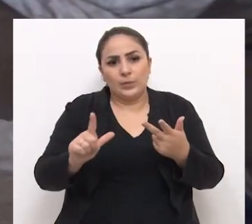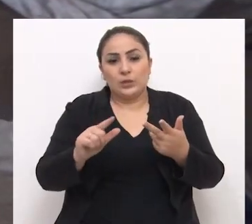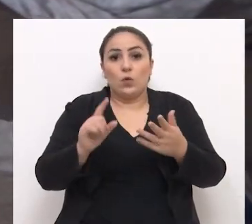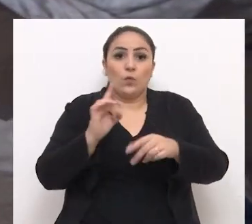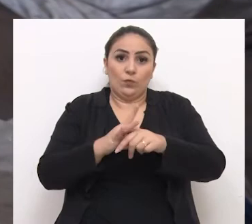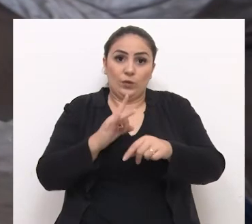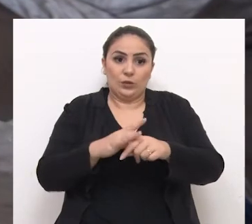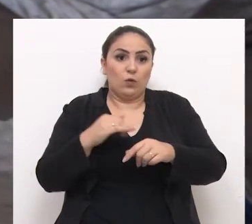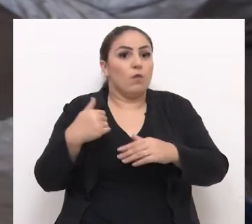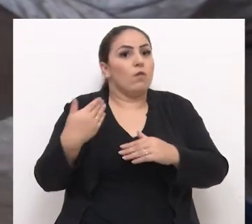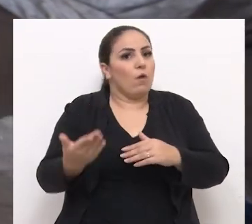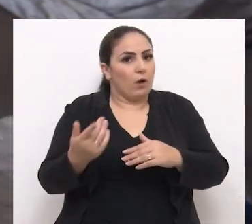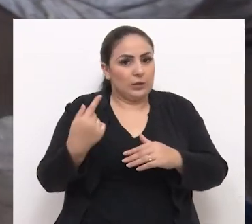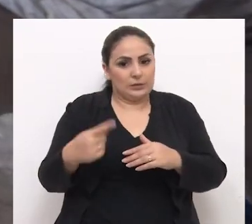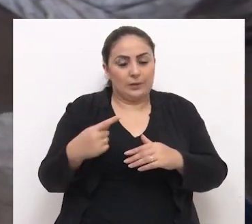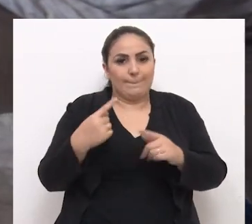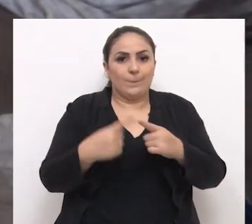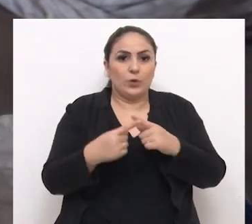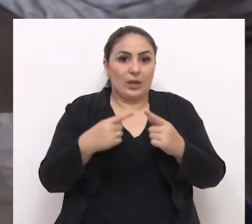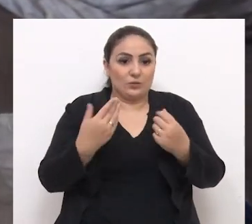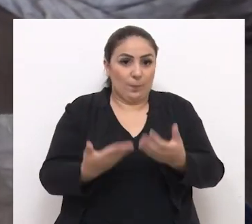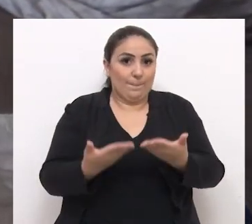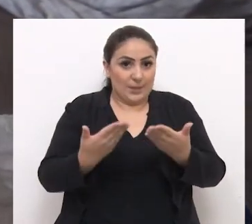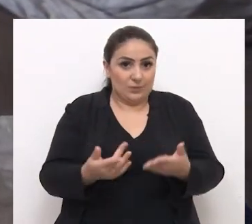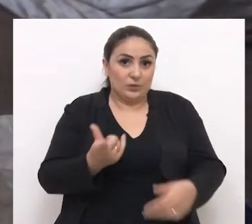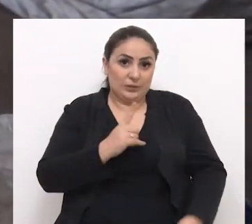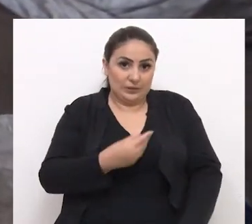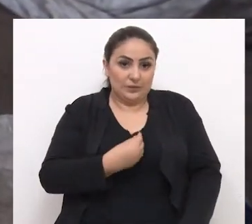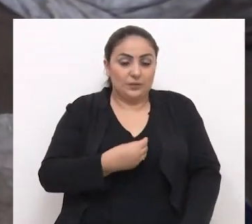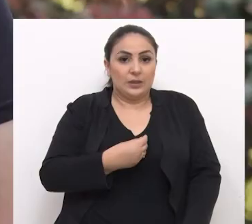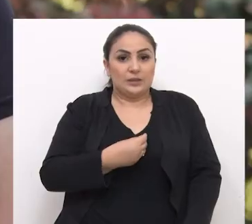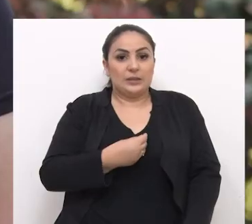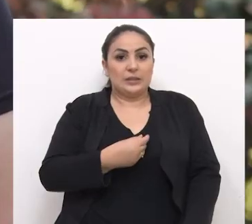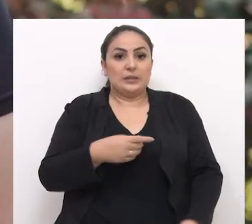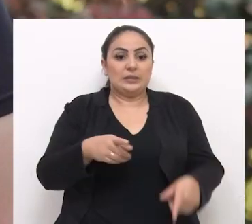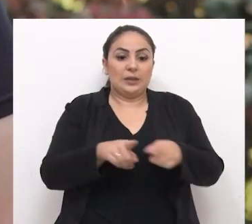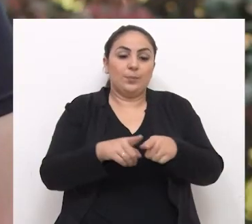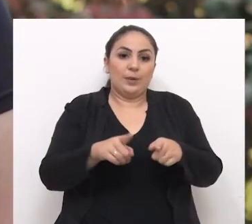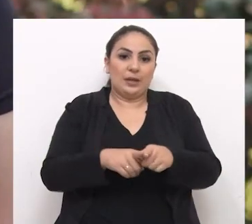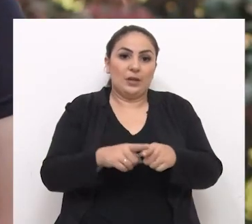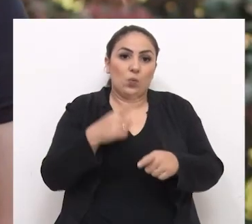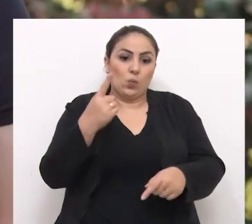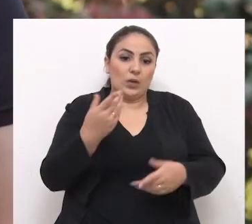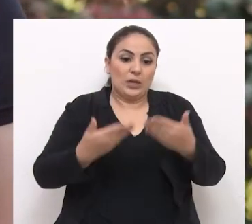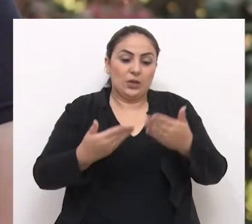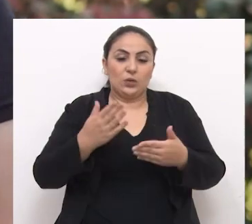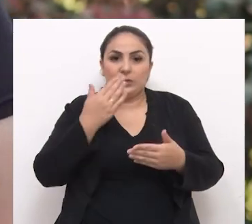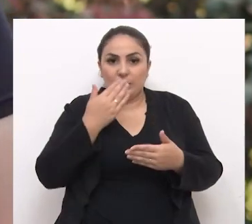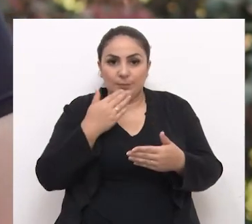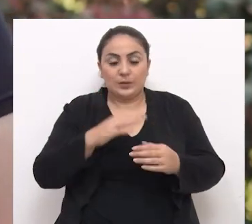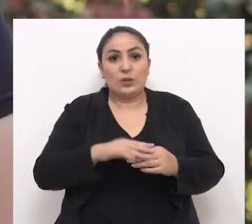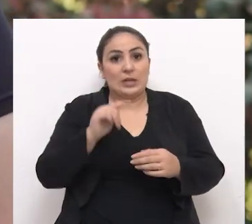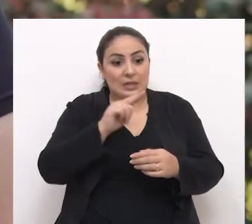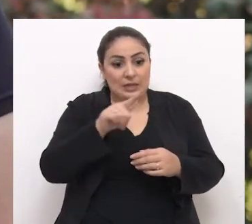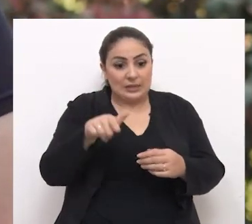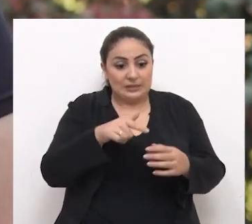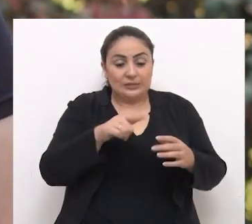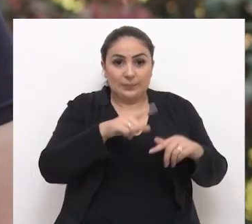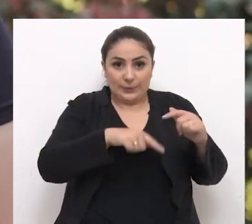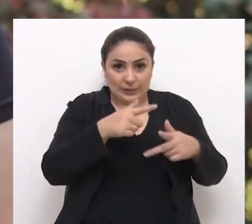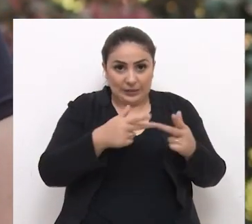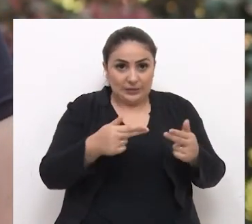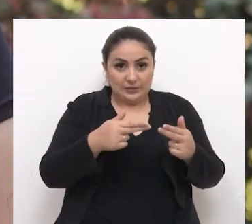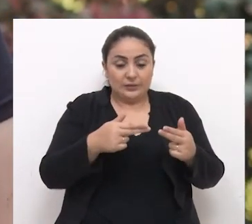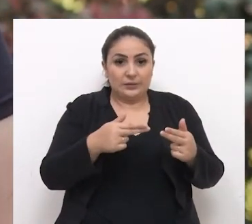alumínio. O vidro a gente vai deixar de fora nesse caso pelo peso que ele tem. E também 1 kg de alimento não perecível. E